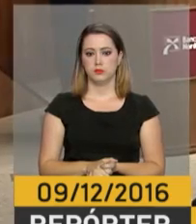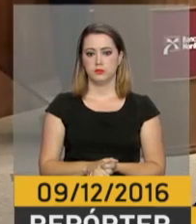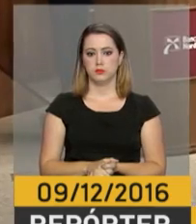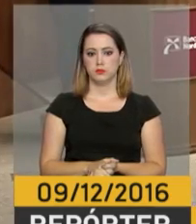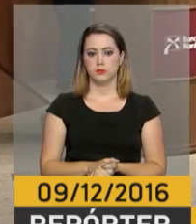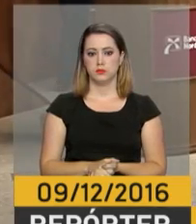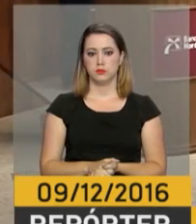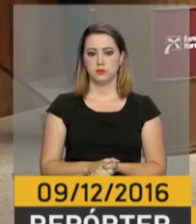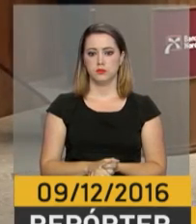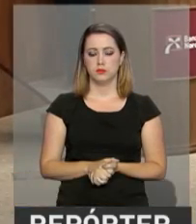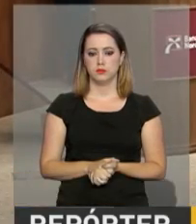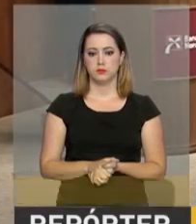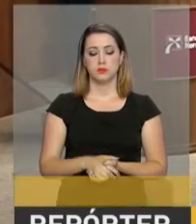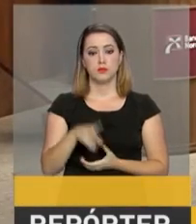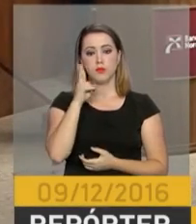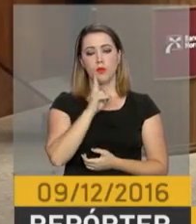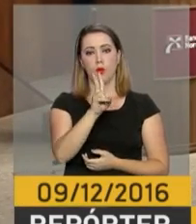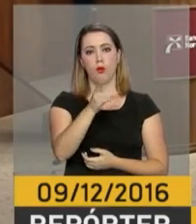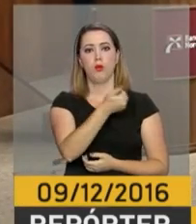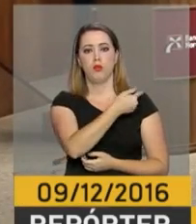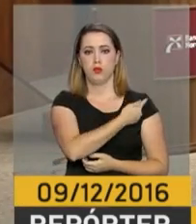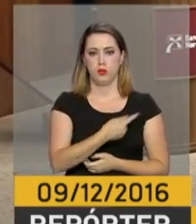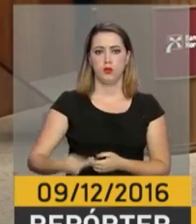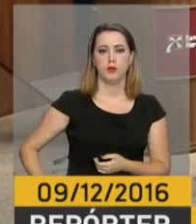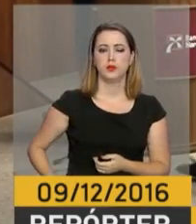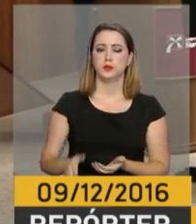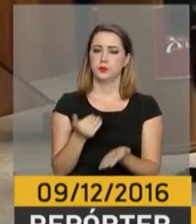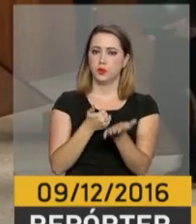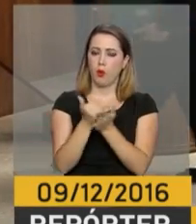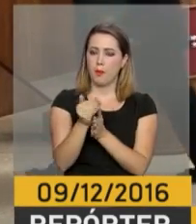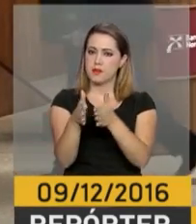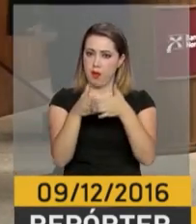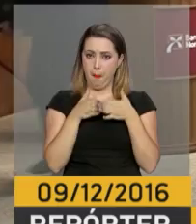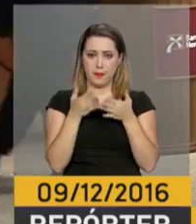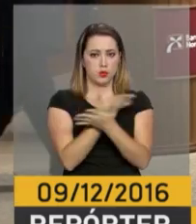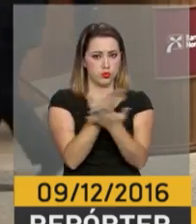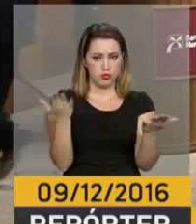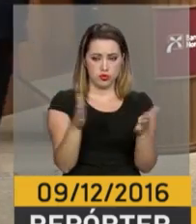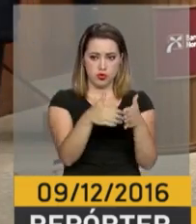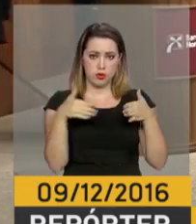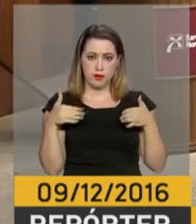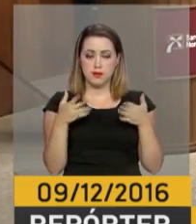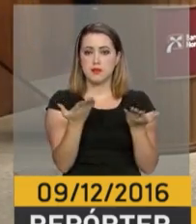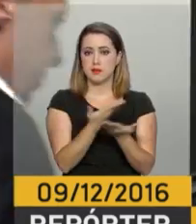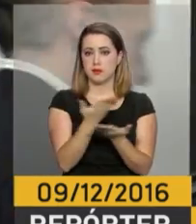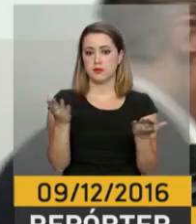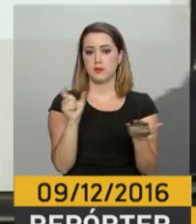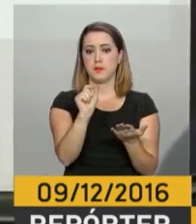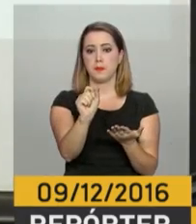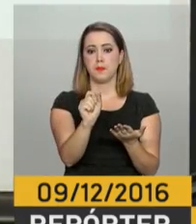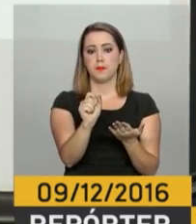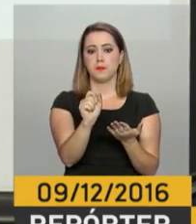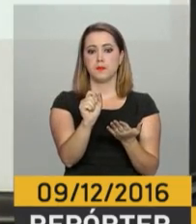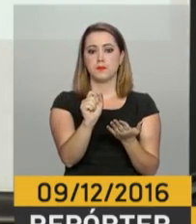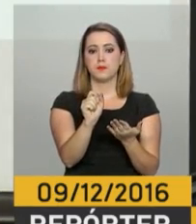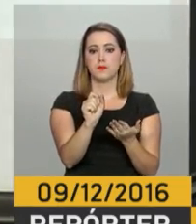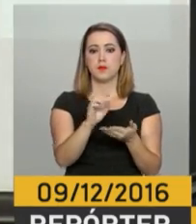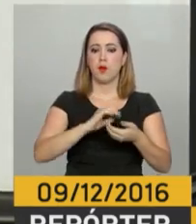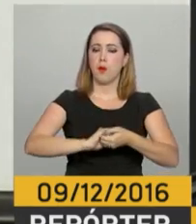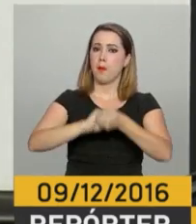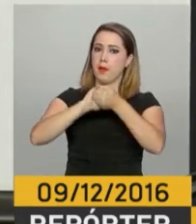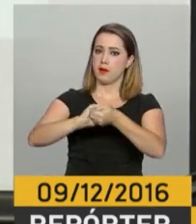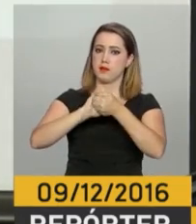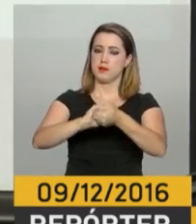Olha, governador, eu vou começar, vou pedir licença a todos para